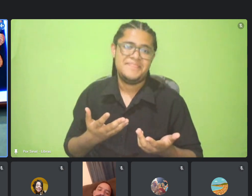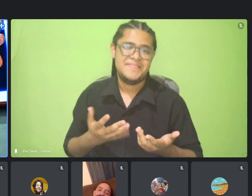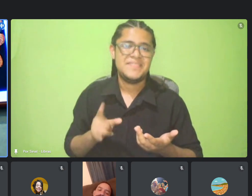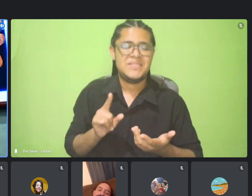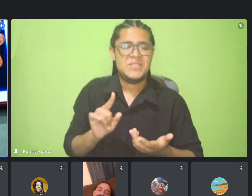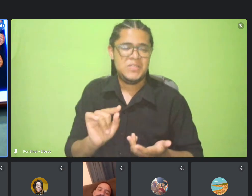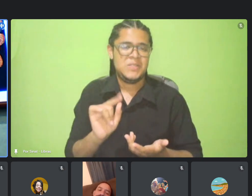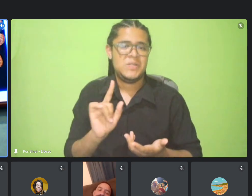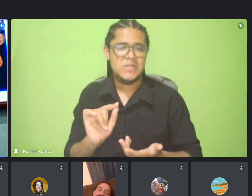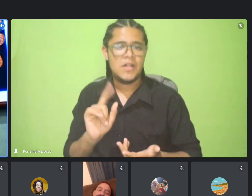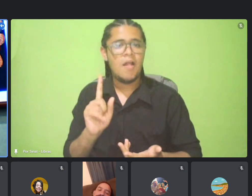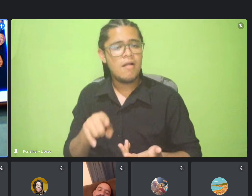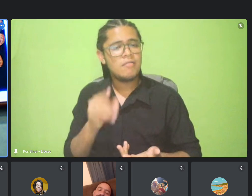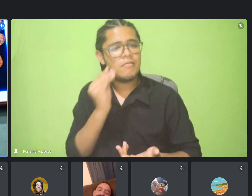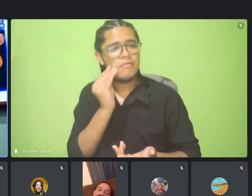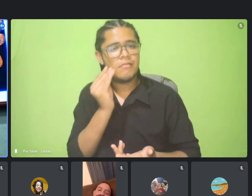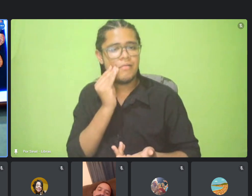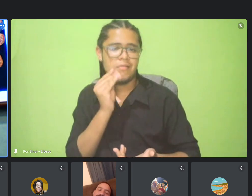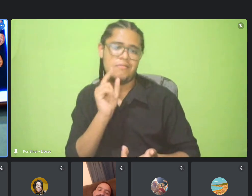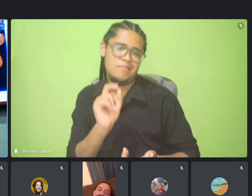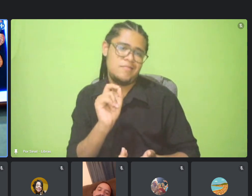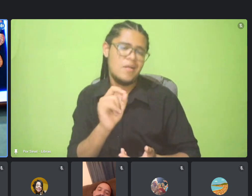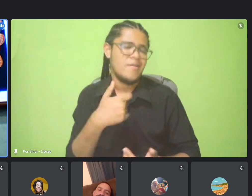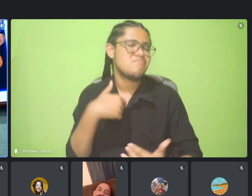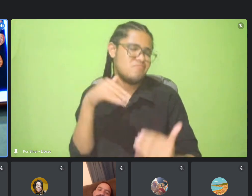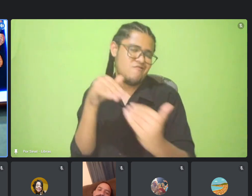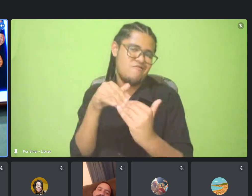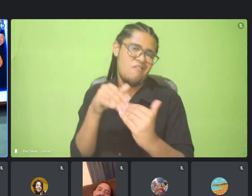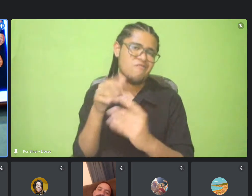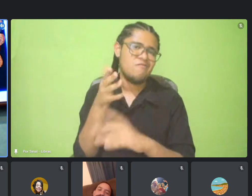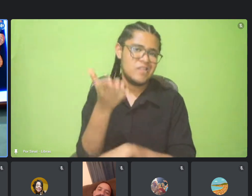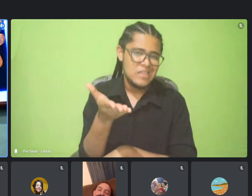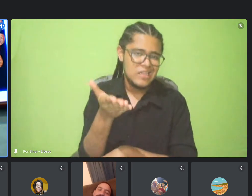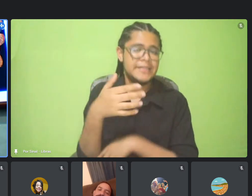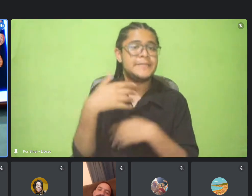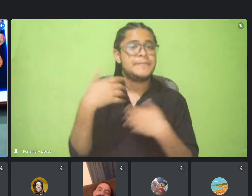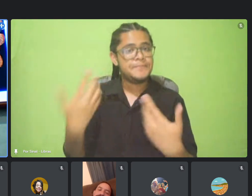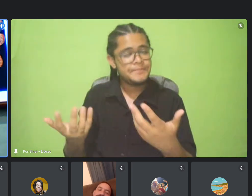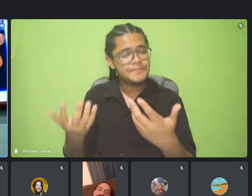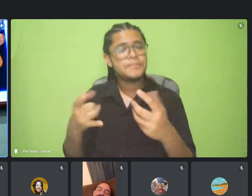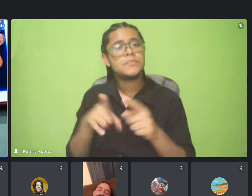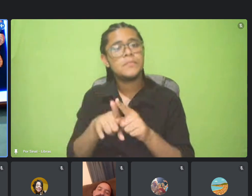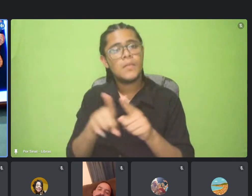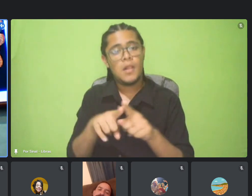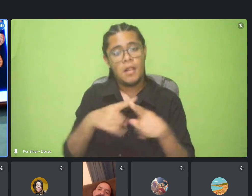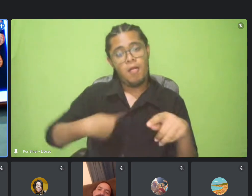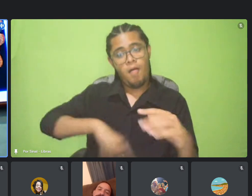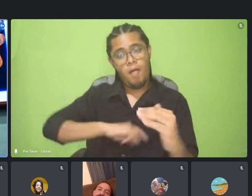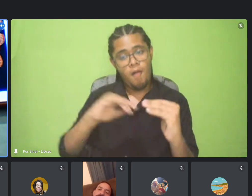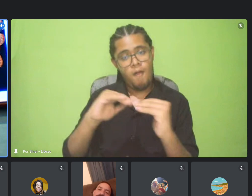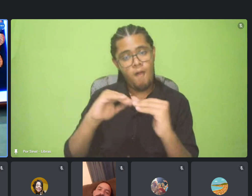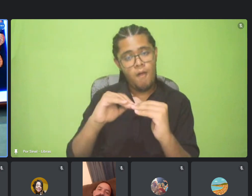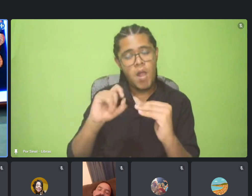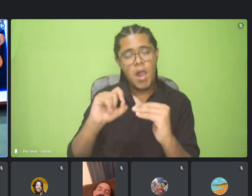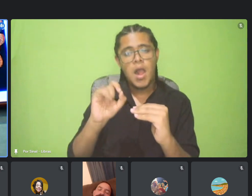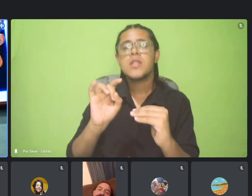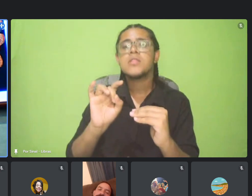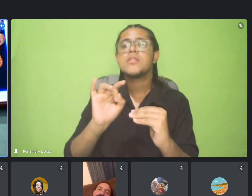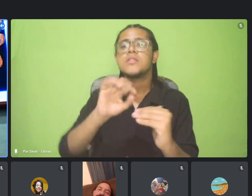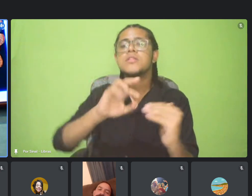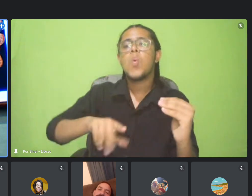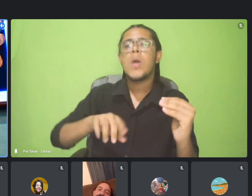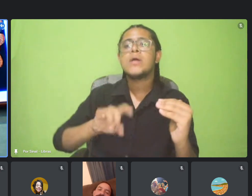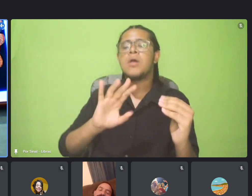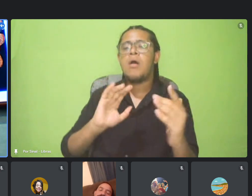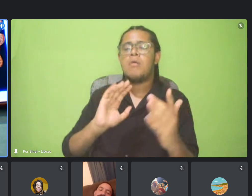seja mais organizada, porque eu concordo contigo. E a gente tem essa concordância que não é só sobre o lugar que a pessoa ocupa, mas como ela